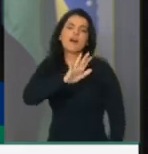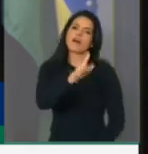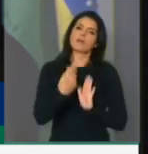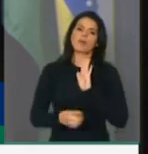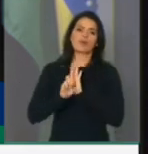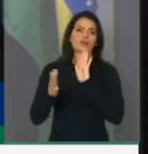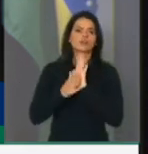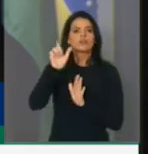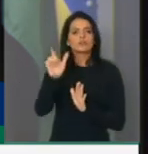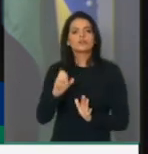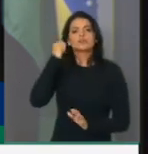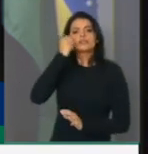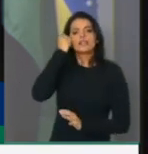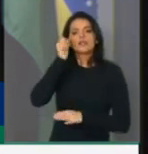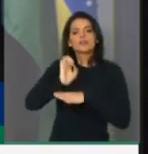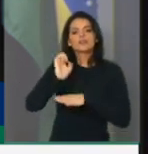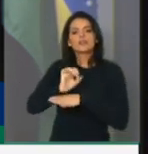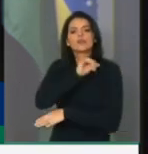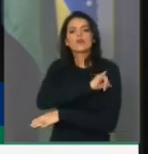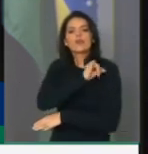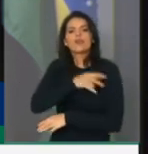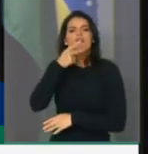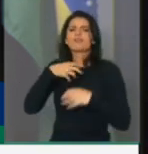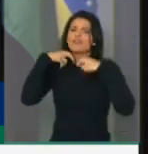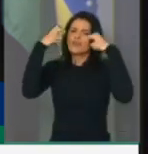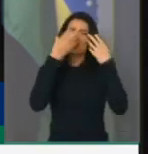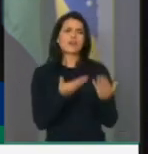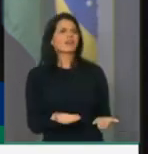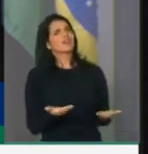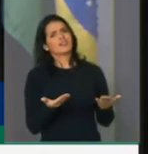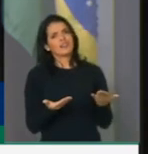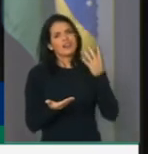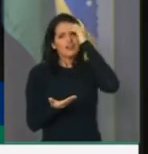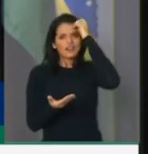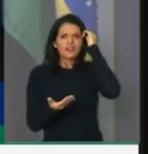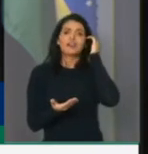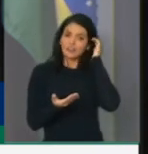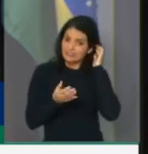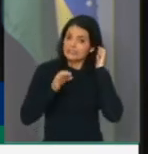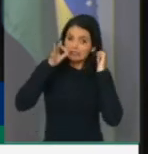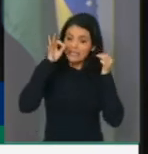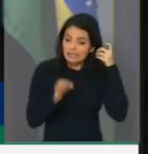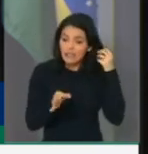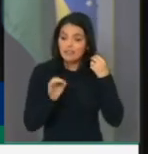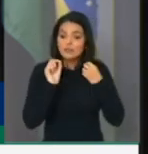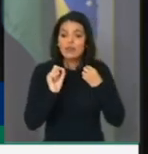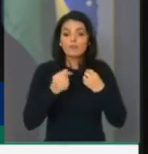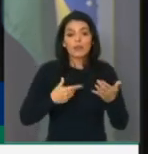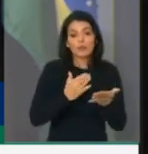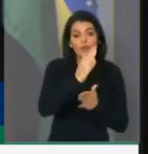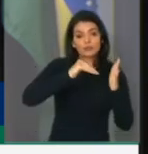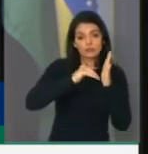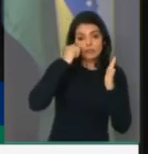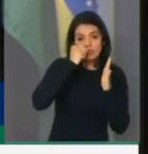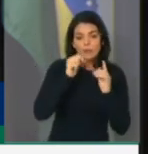projeto direito de um senador do meu estado do Rio de Janeiro que me envergonha o e podem ter certeza passou lá no